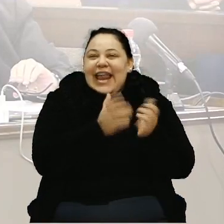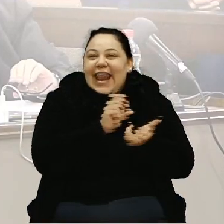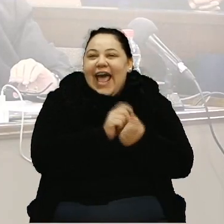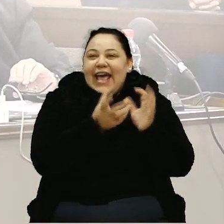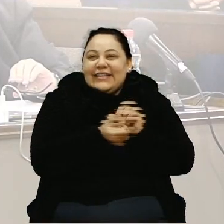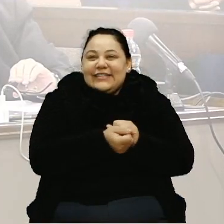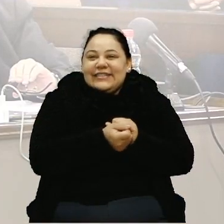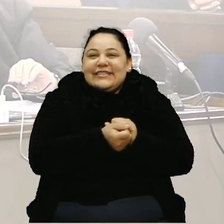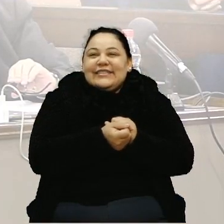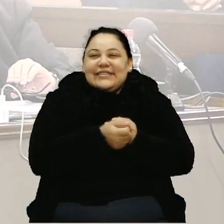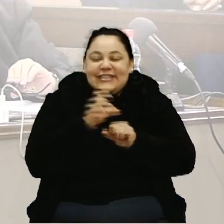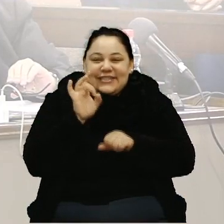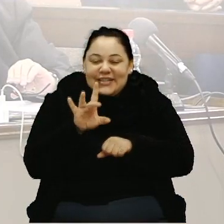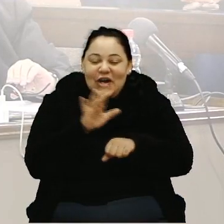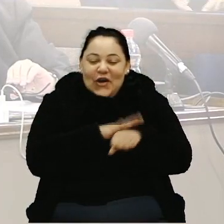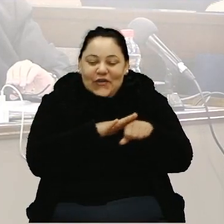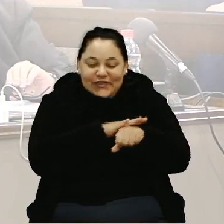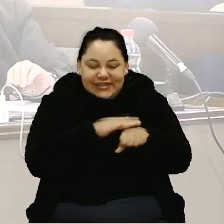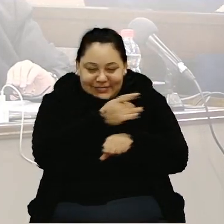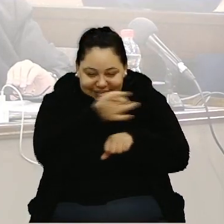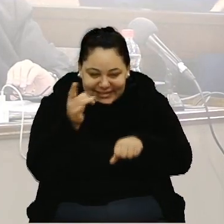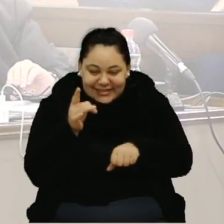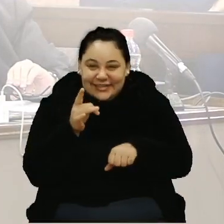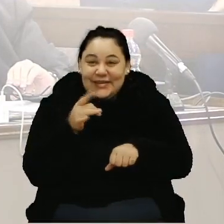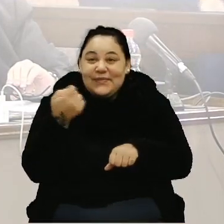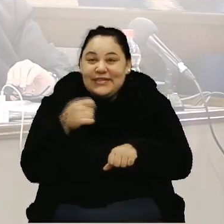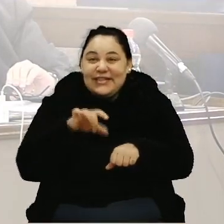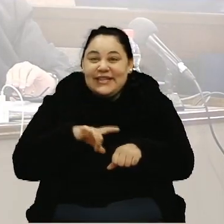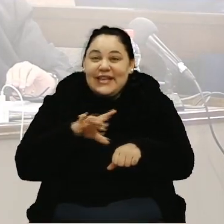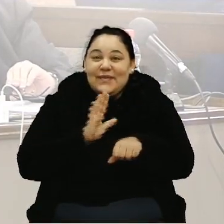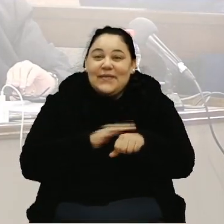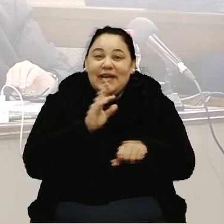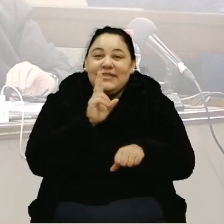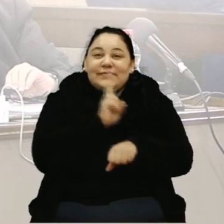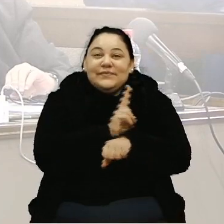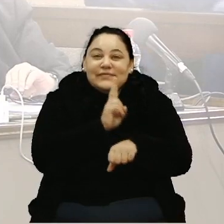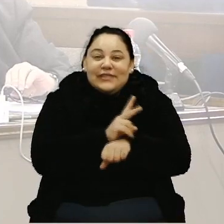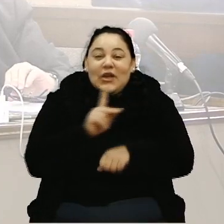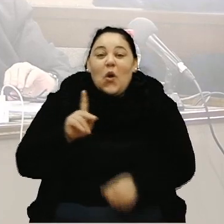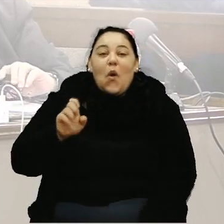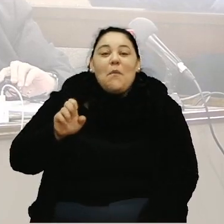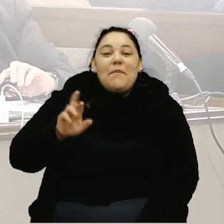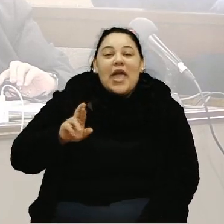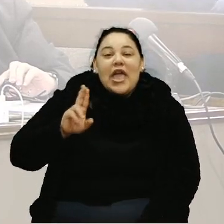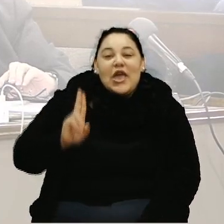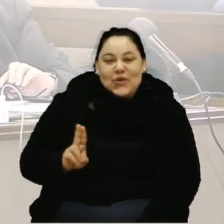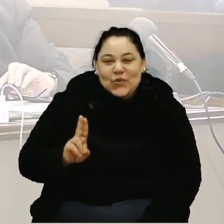só conversando com vocês. Tem que ter mais cuidado com o peru do que às vezes com